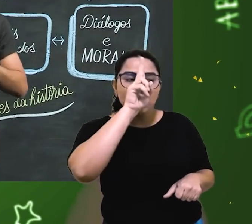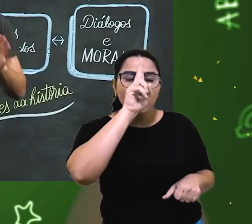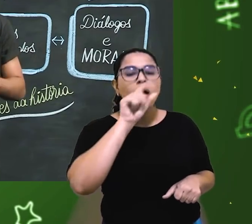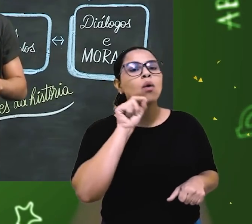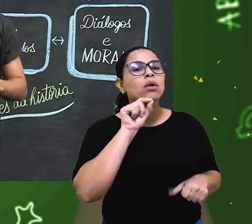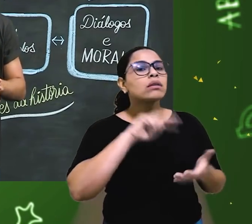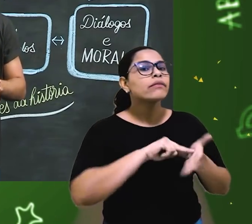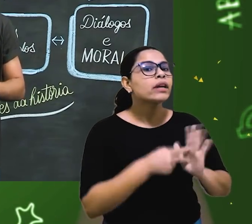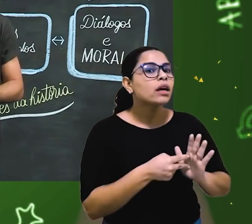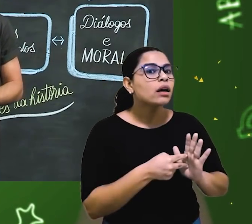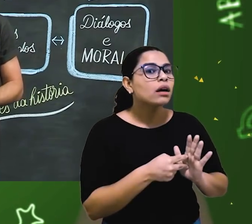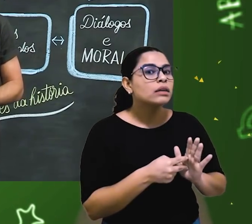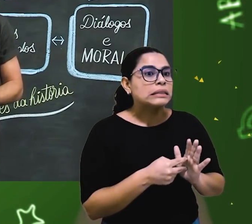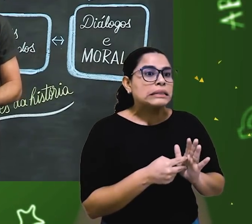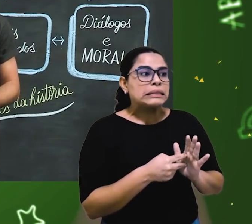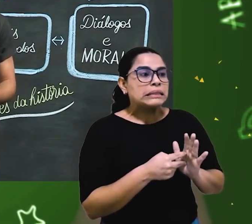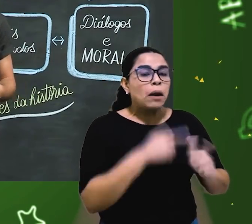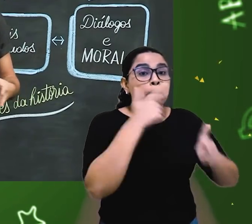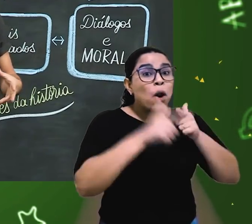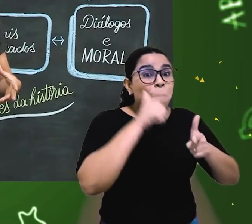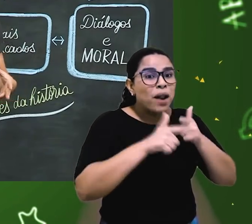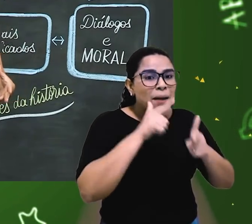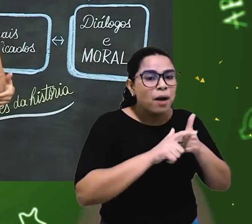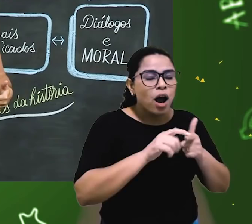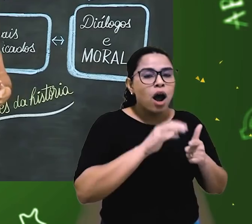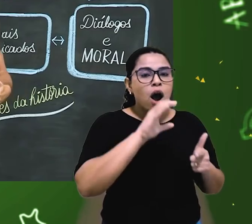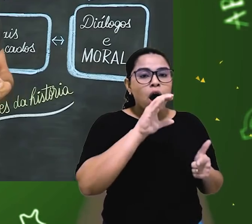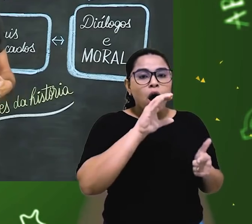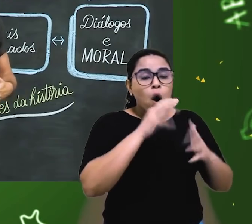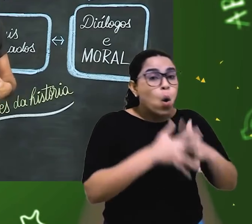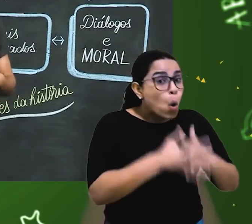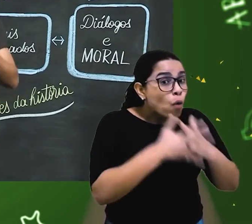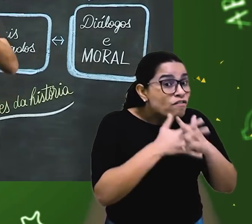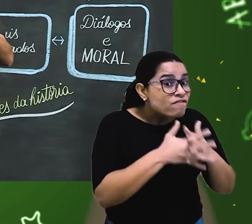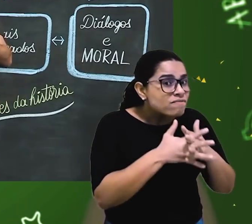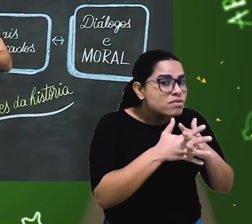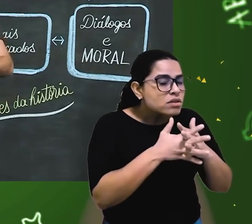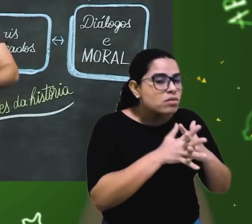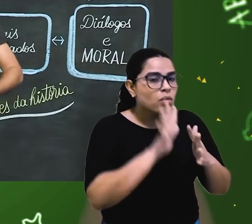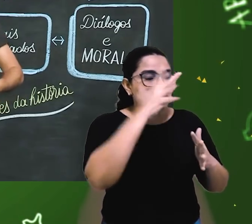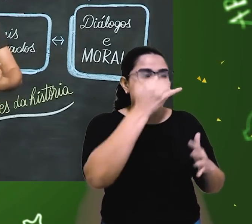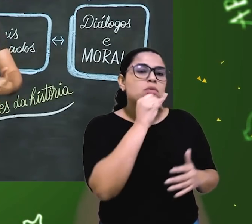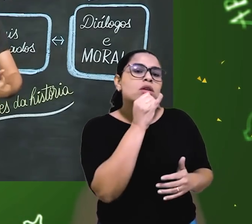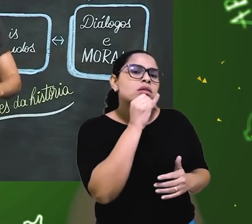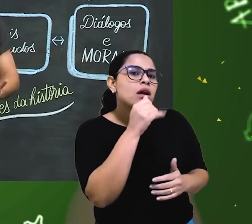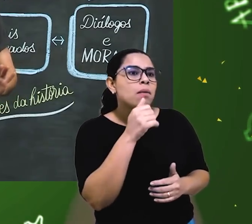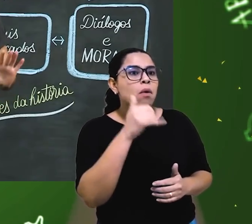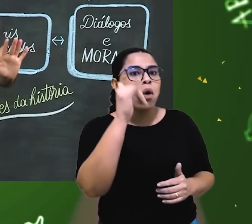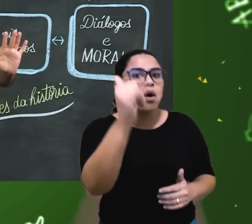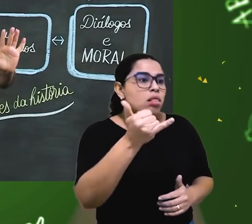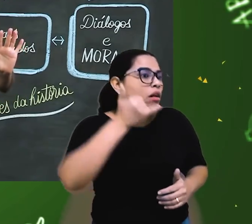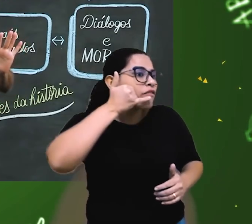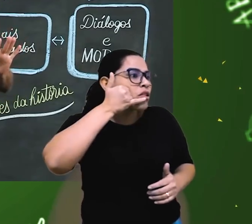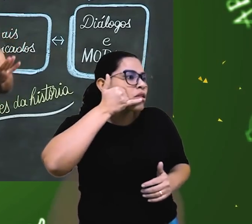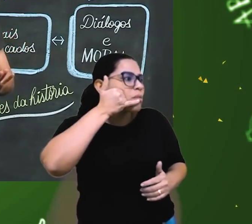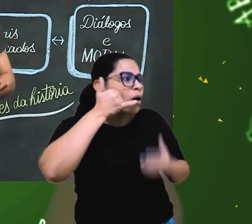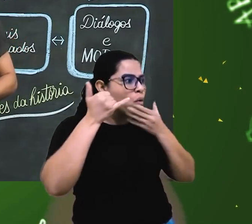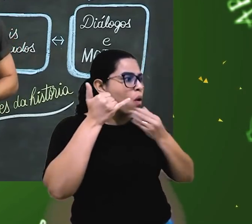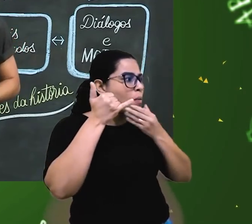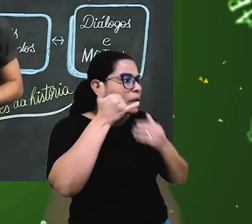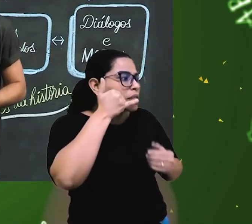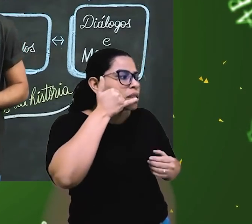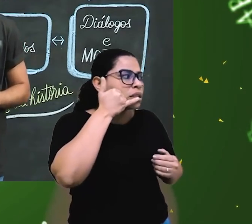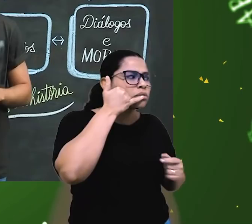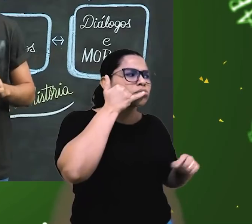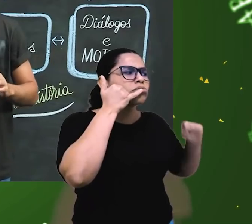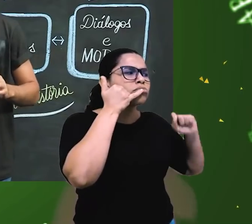conflito, problema narrativo que tem que ser solucionado. O conflito pode ser um telefonema que o esposo atende e que gera uma desconfiança